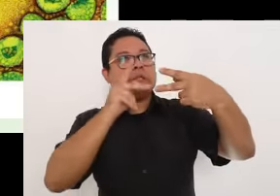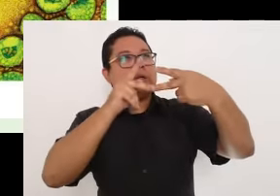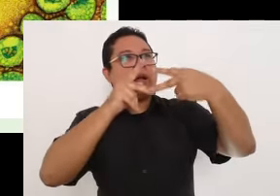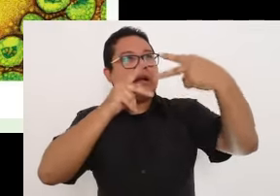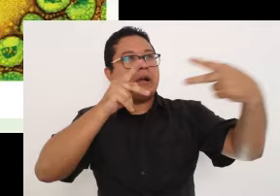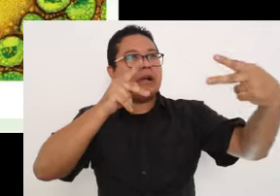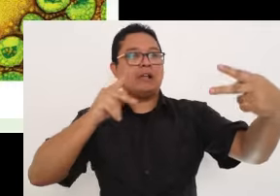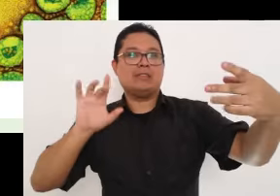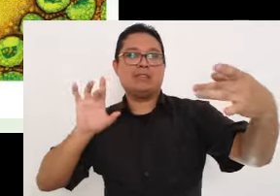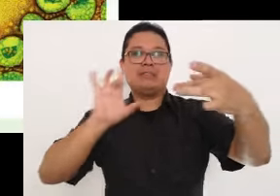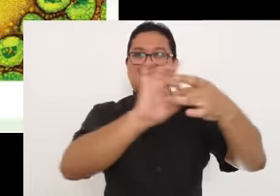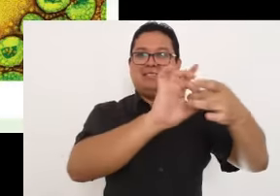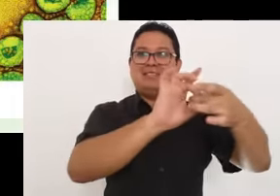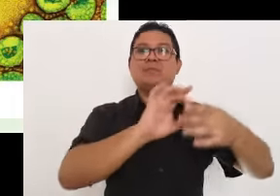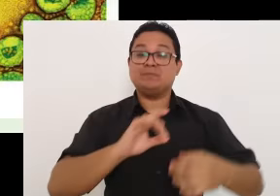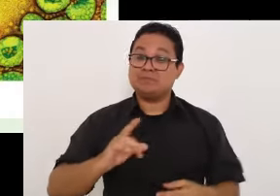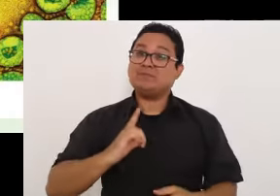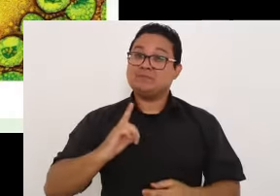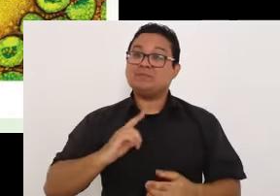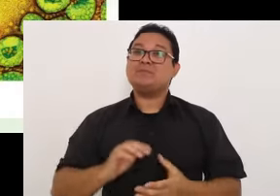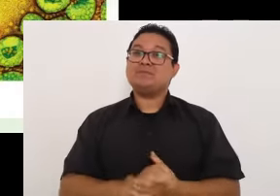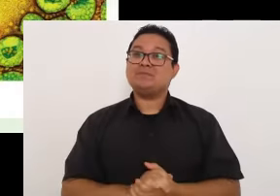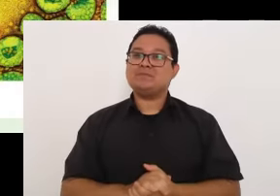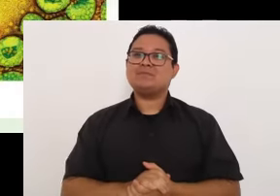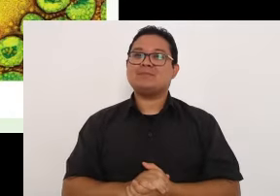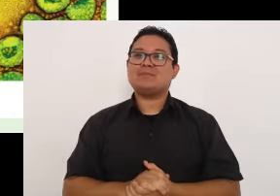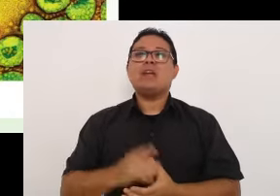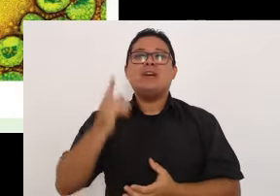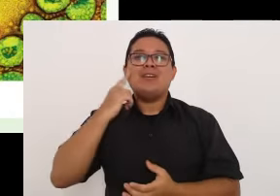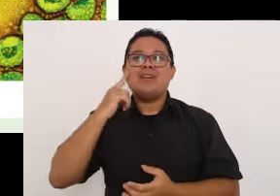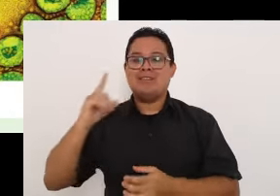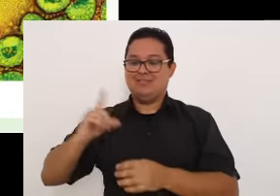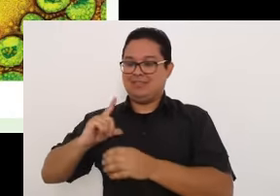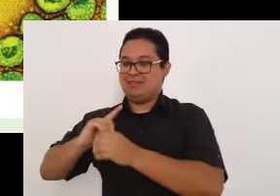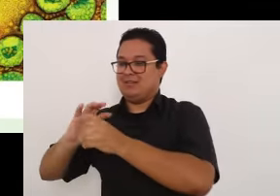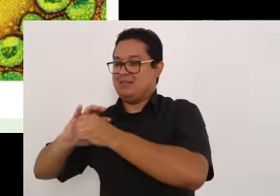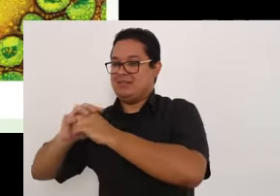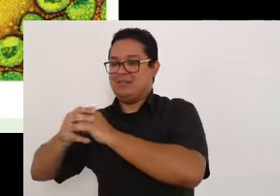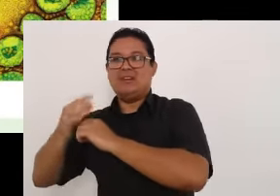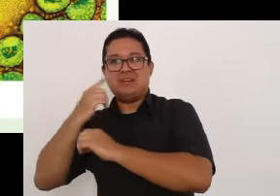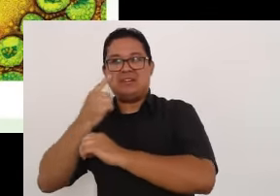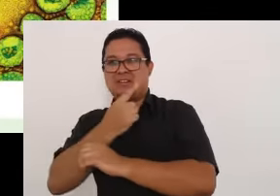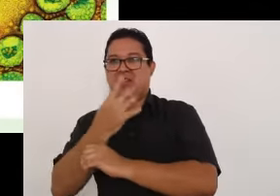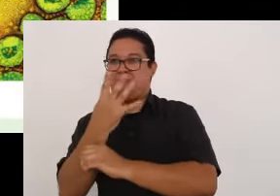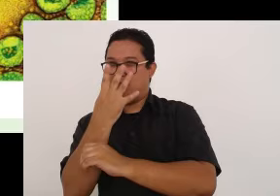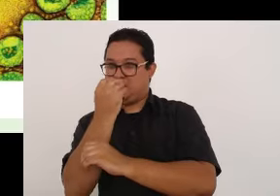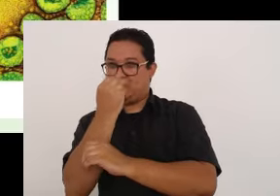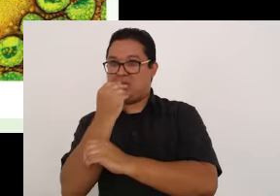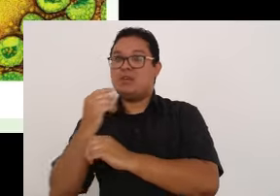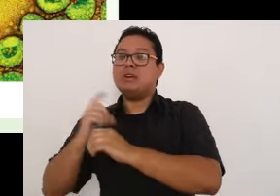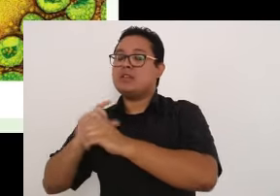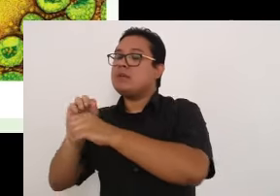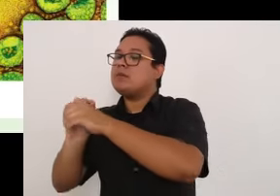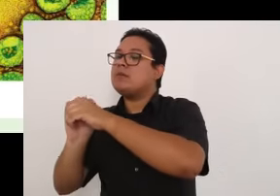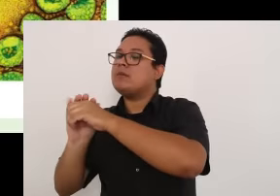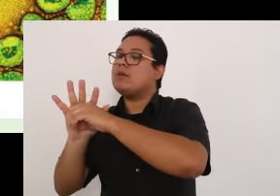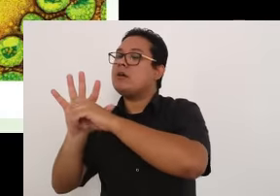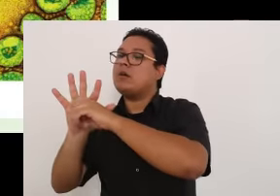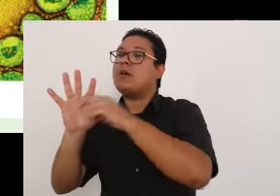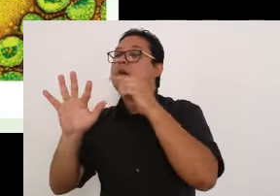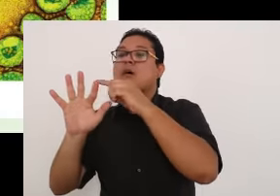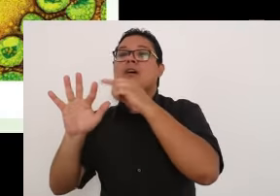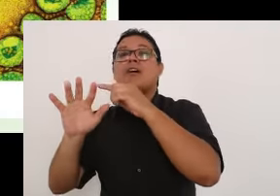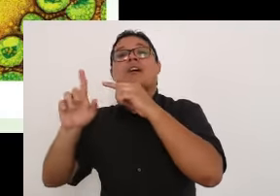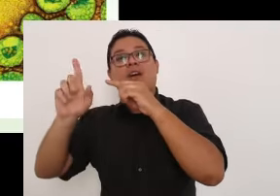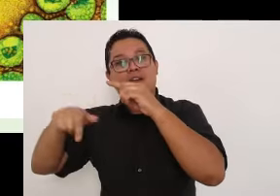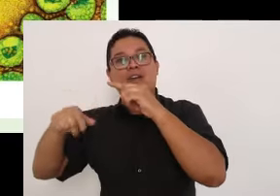estrutura da bicamada, tá? Olha lá. E ele tem algumas proteínas expressas lá para